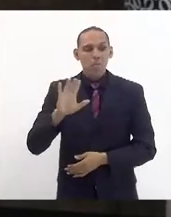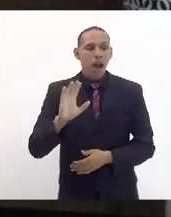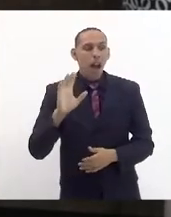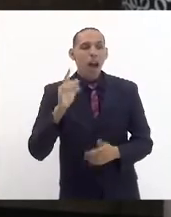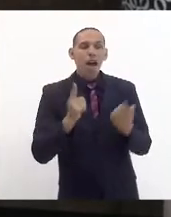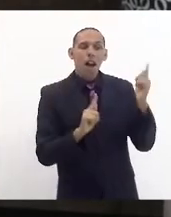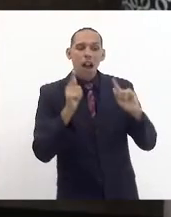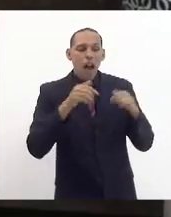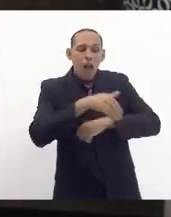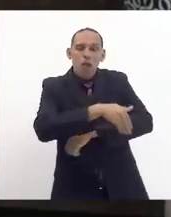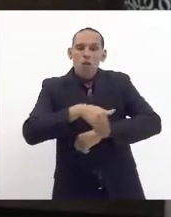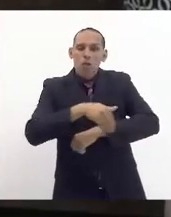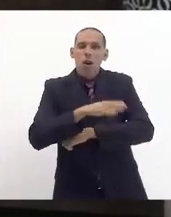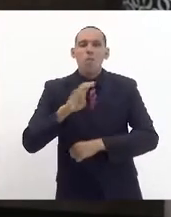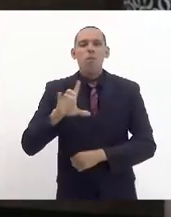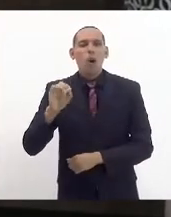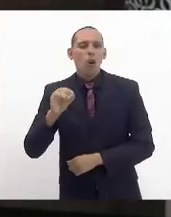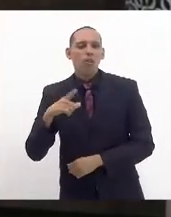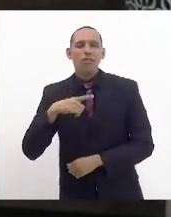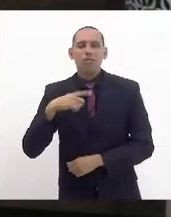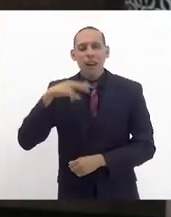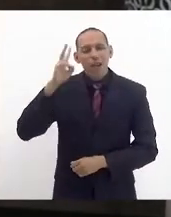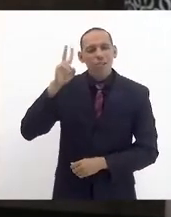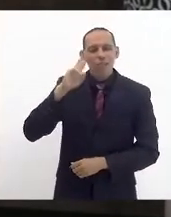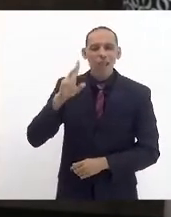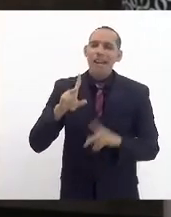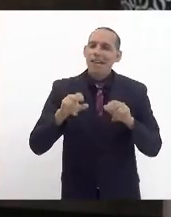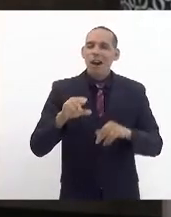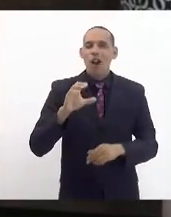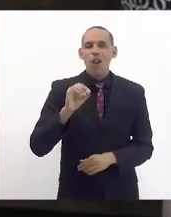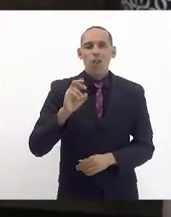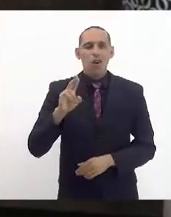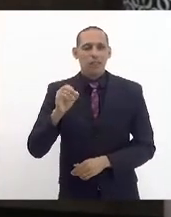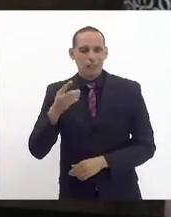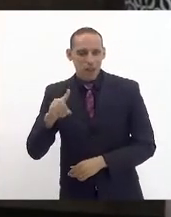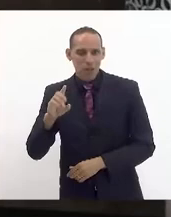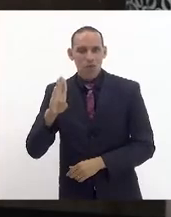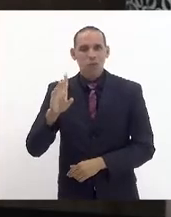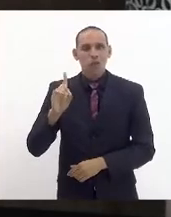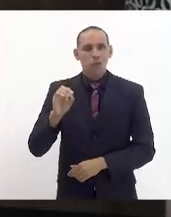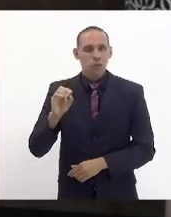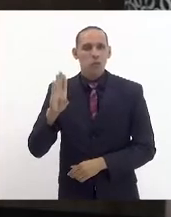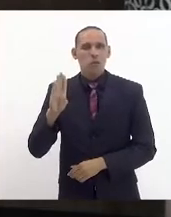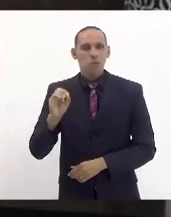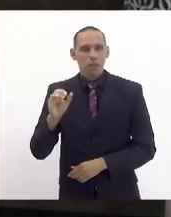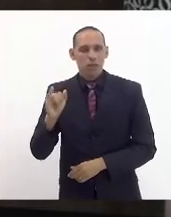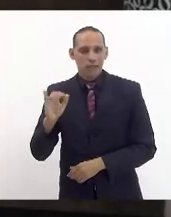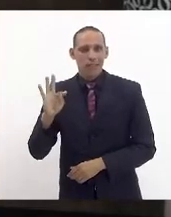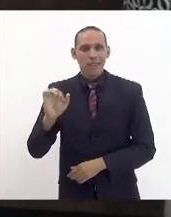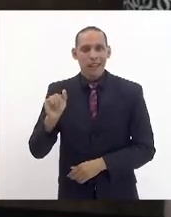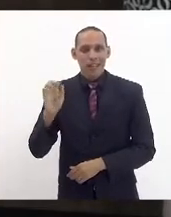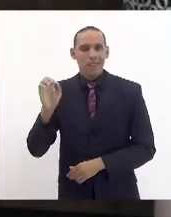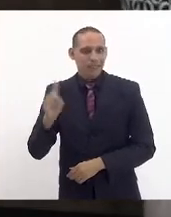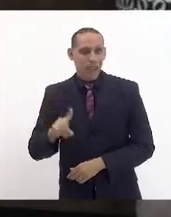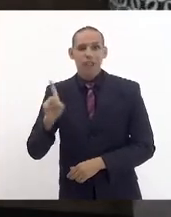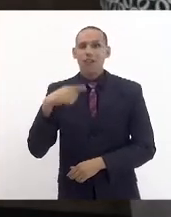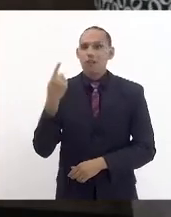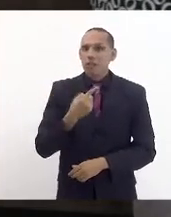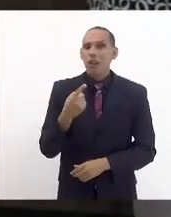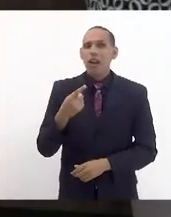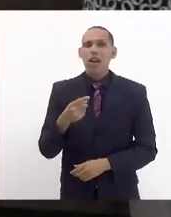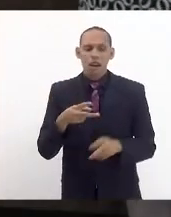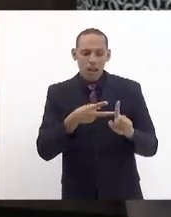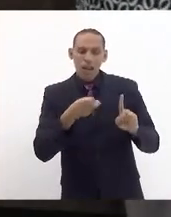blocos históricos e tradicionais como o Cordão do Boitatá, que aqui nós reconhecemos como patrimônio imaterial